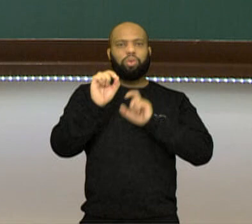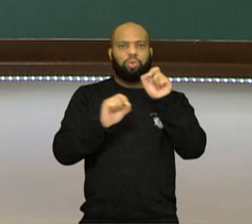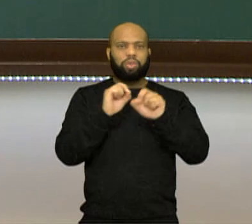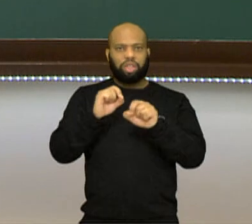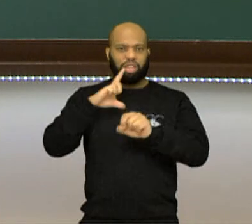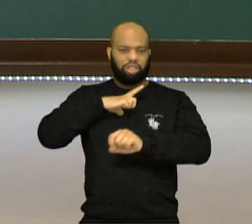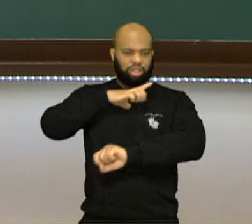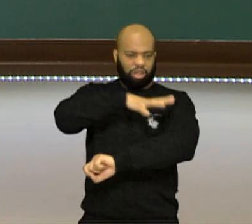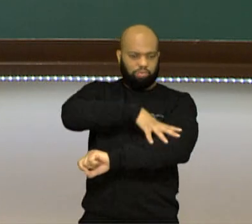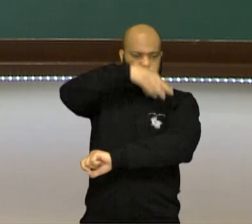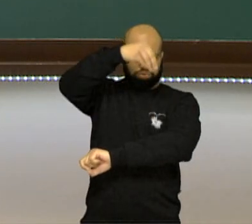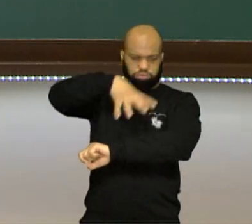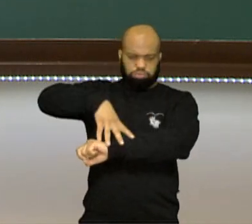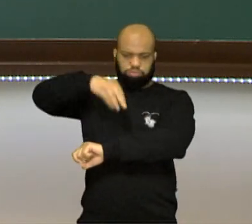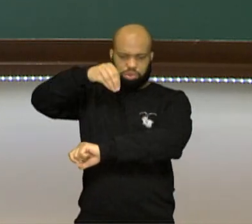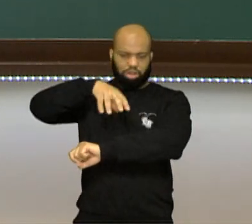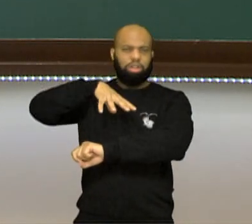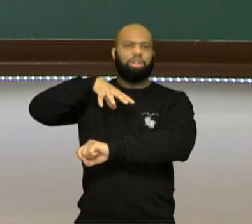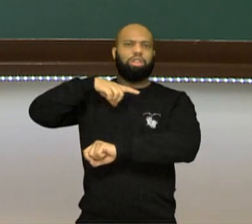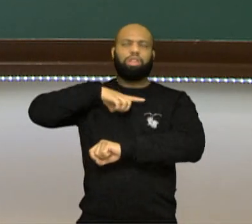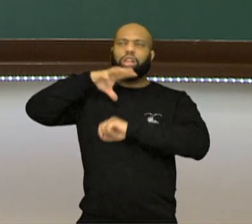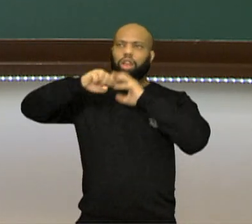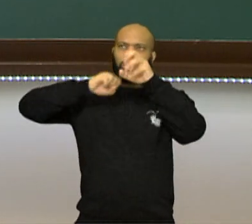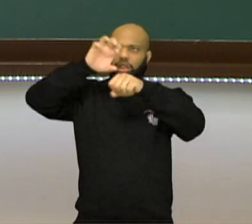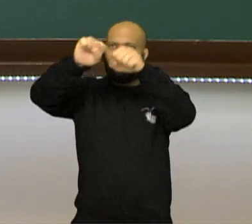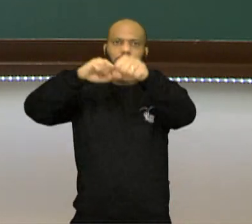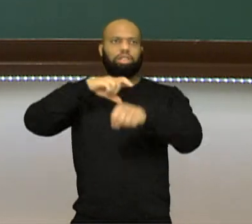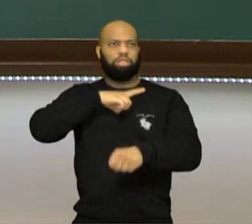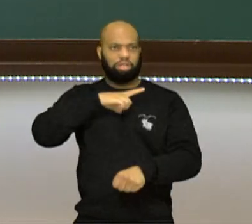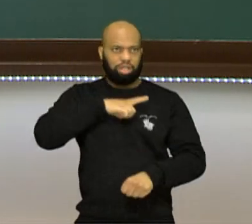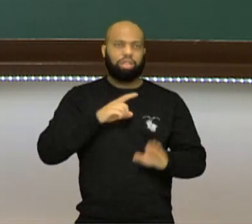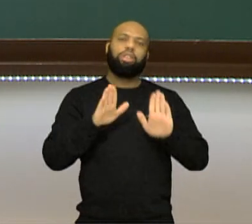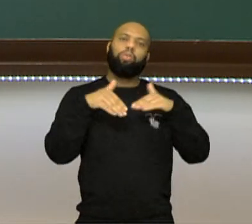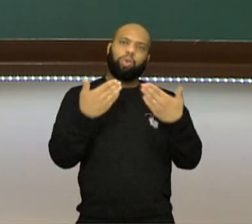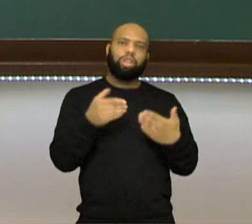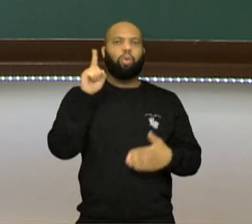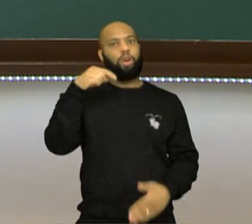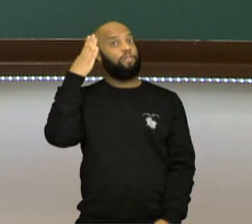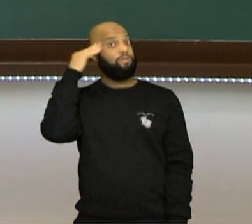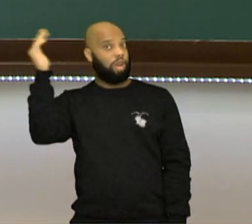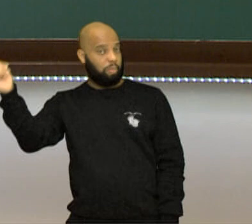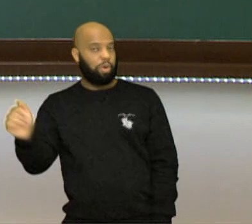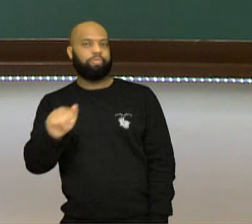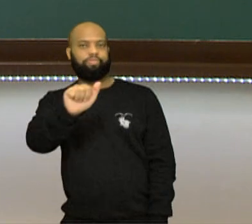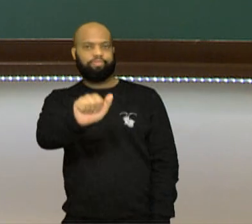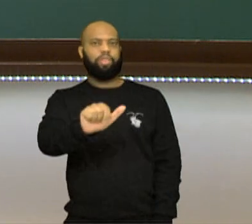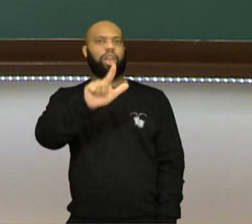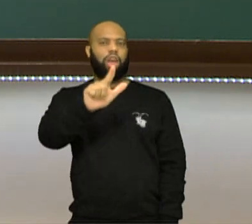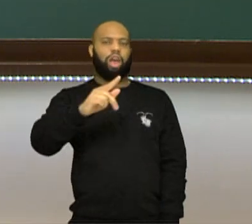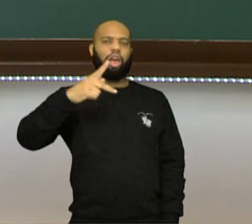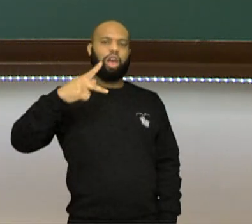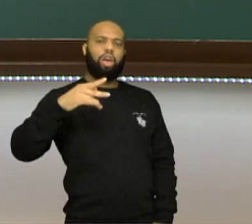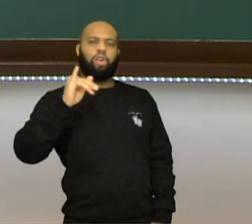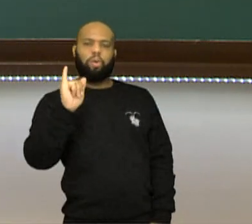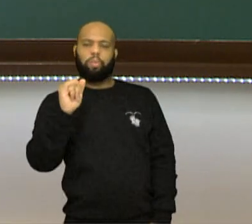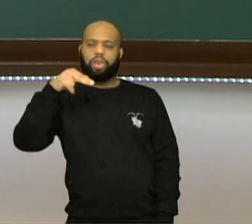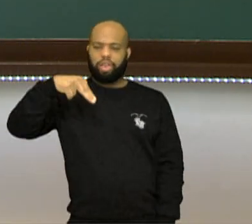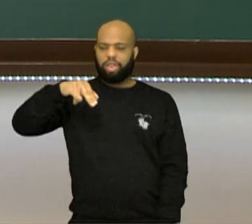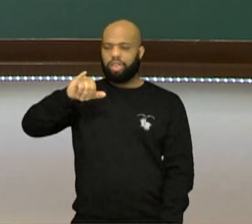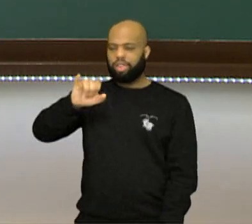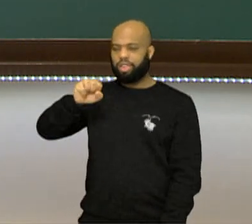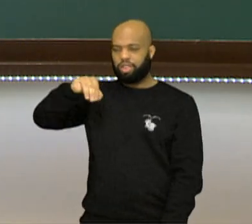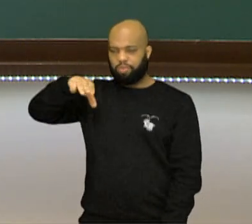as grandes montanhas, né, que existem no mundo, fica conhecido como alpinismo, mesmo que